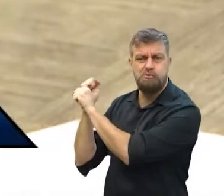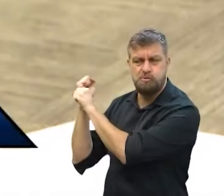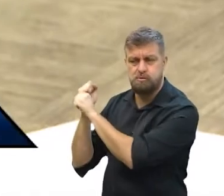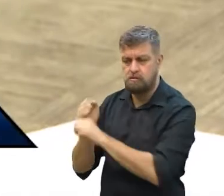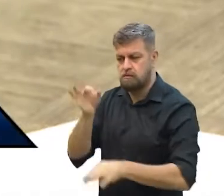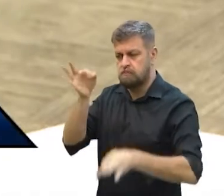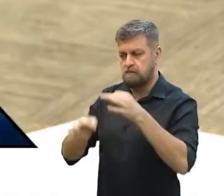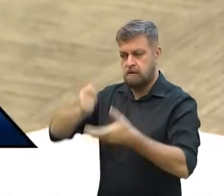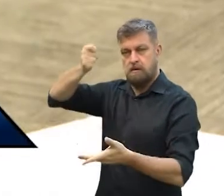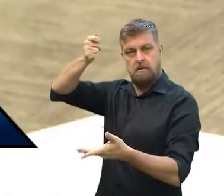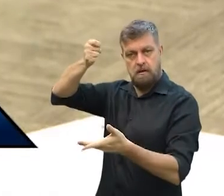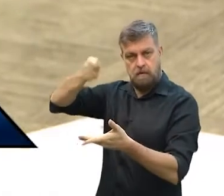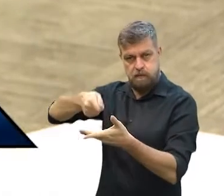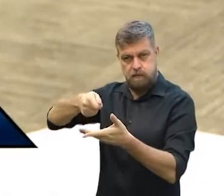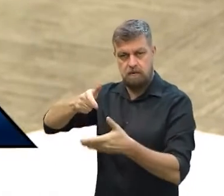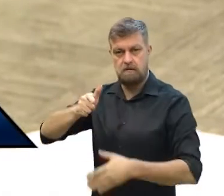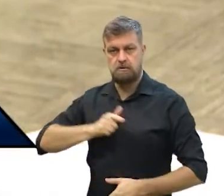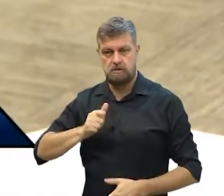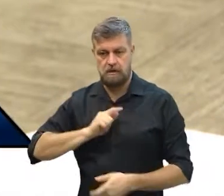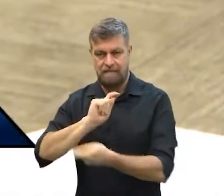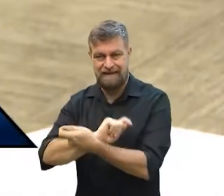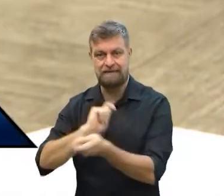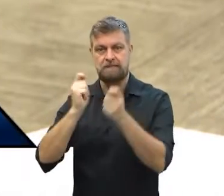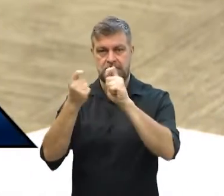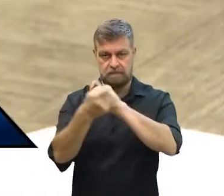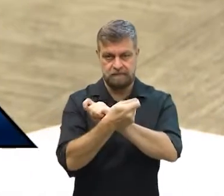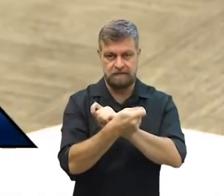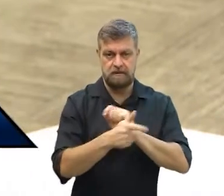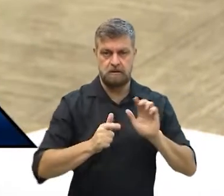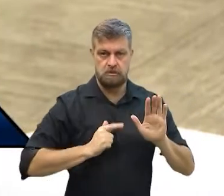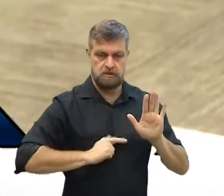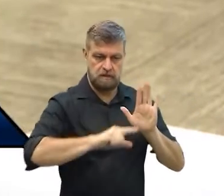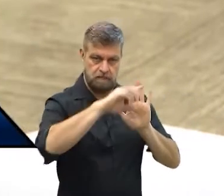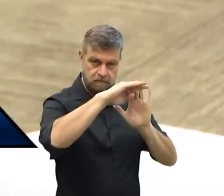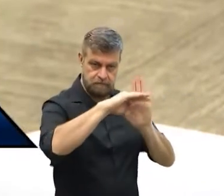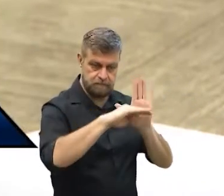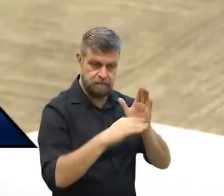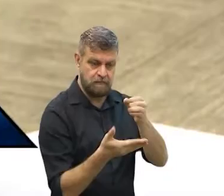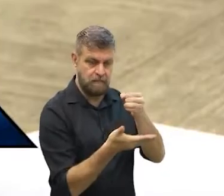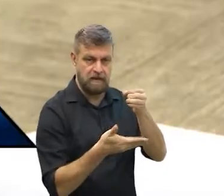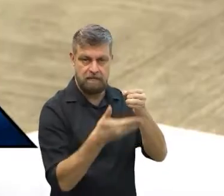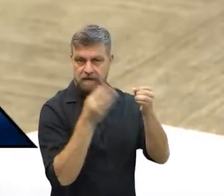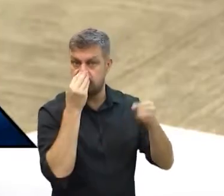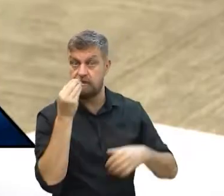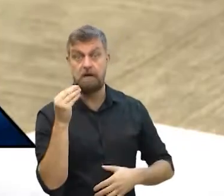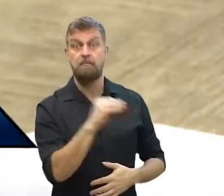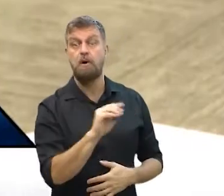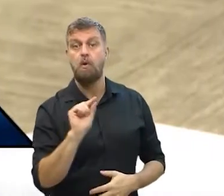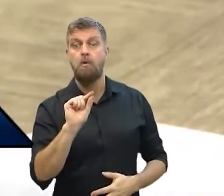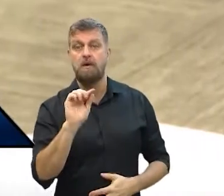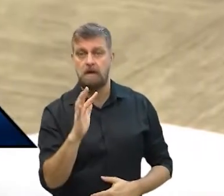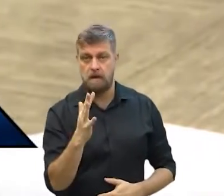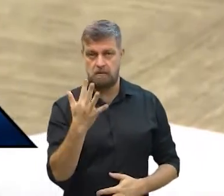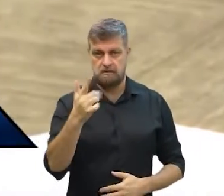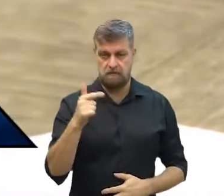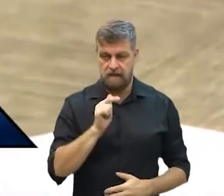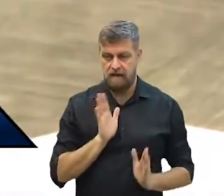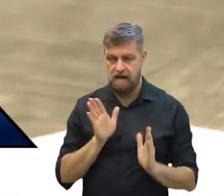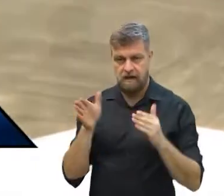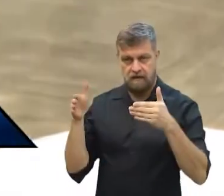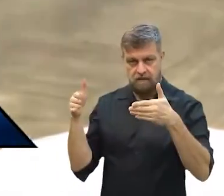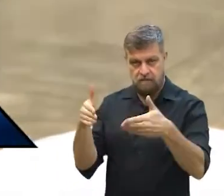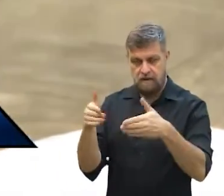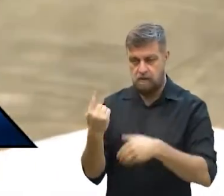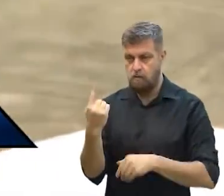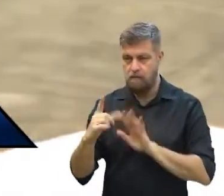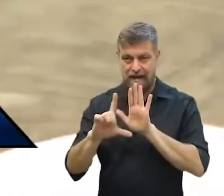Esse julgamento era uma DPF, né, uma arguição de descumprimento de preceitos fundamentais, onde isso é direcionado